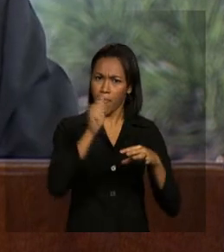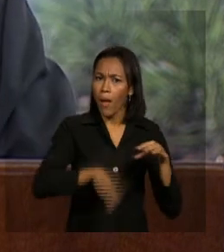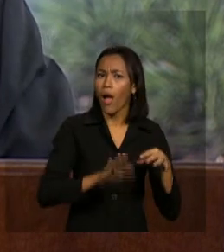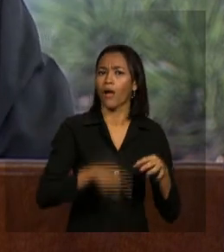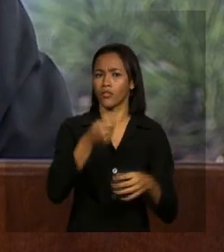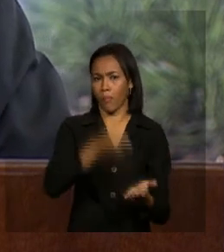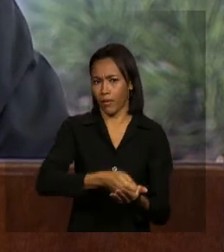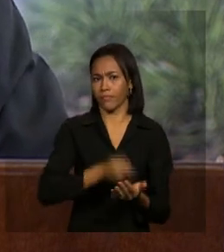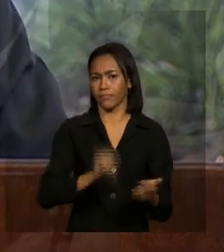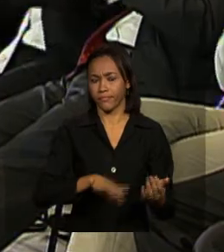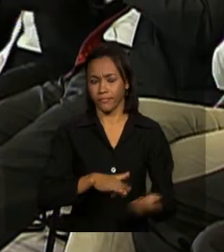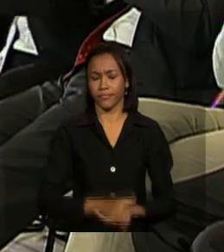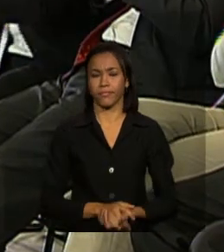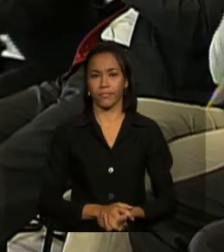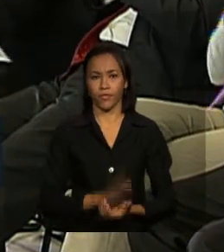mencionado em